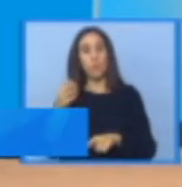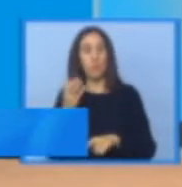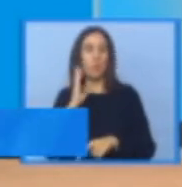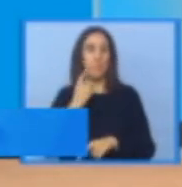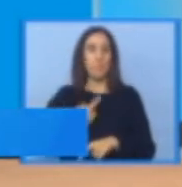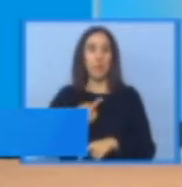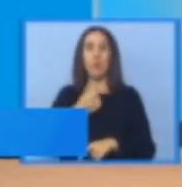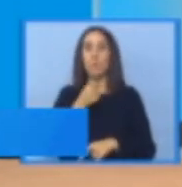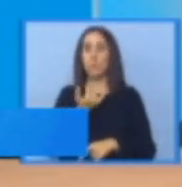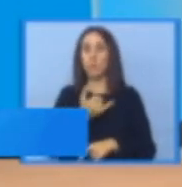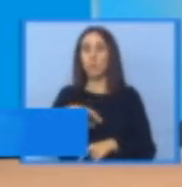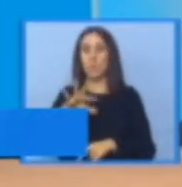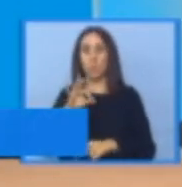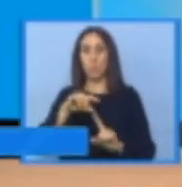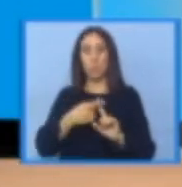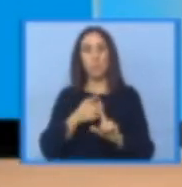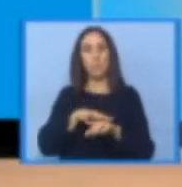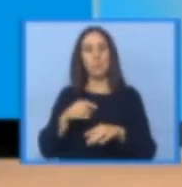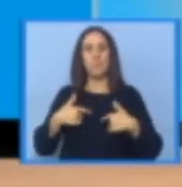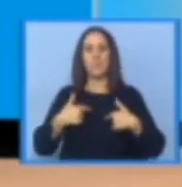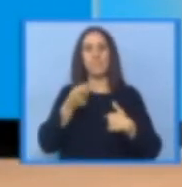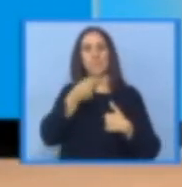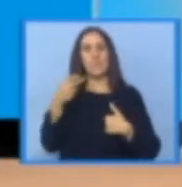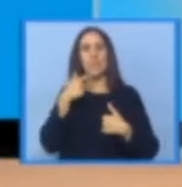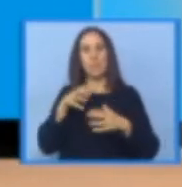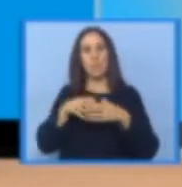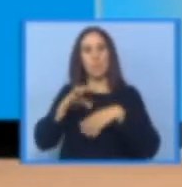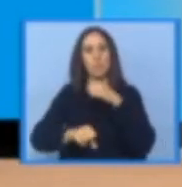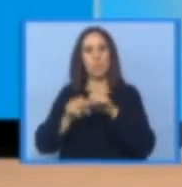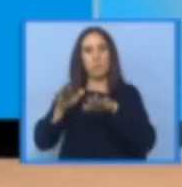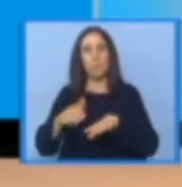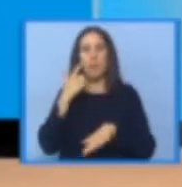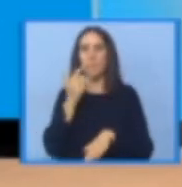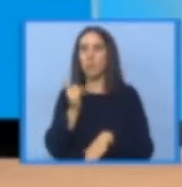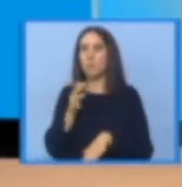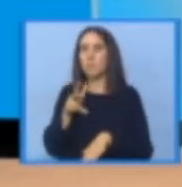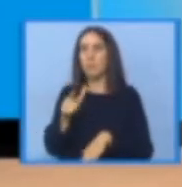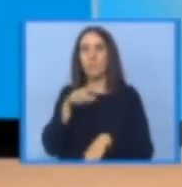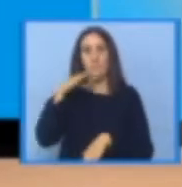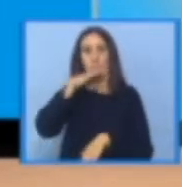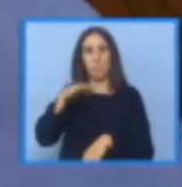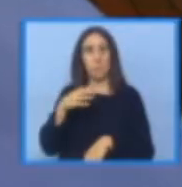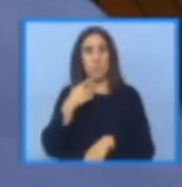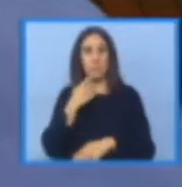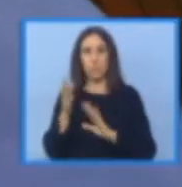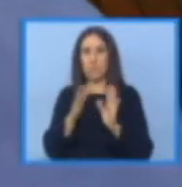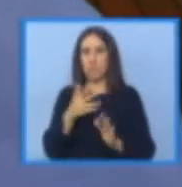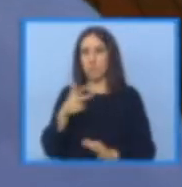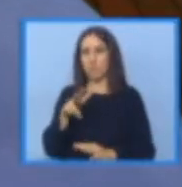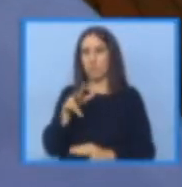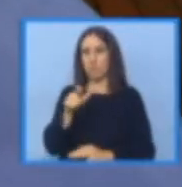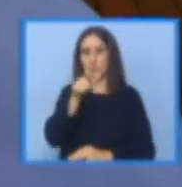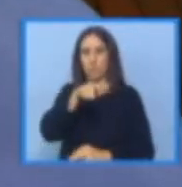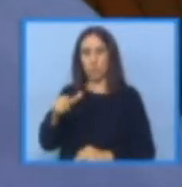2014 por causa da ação do autoproclamado Estado Islâmico tenha sido cerca de 12 mil famílias, ou seja, serão cerca de 100 mil